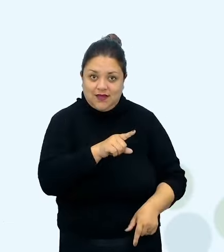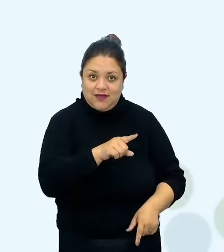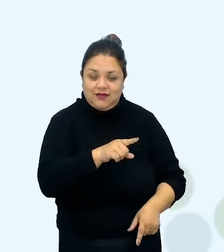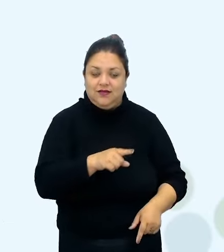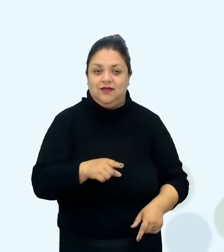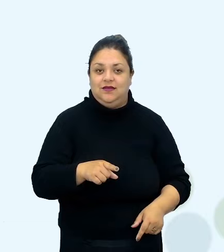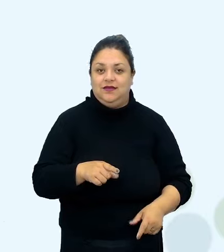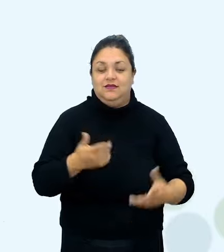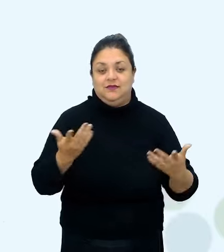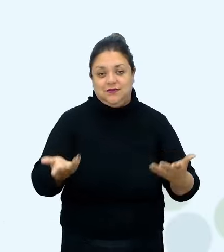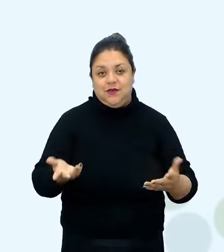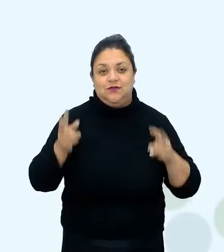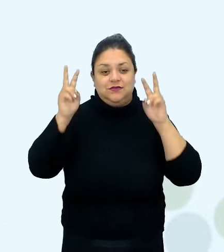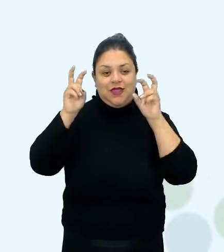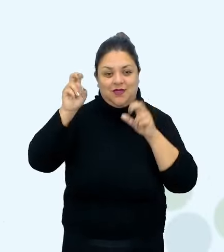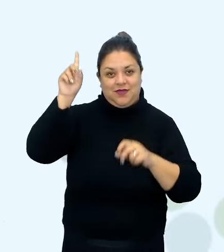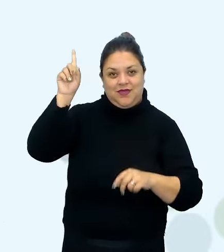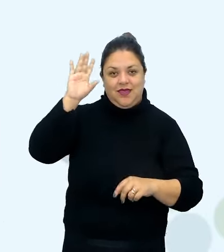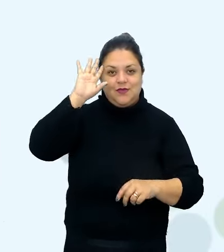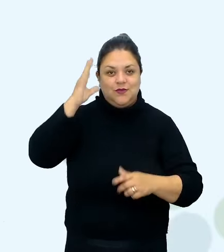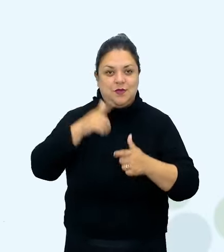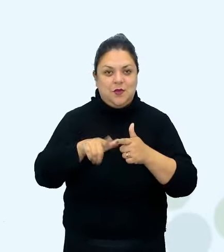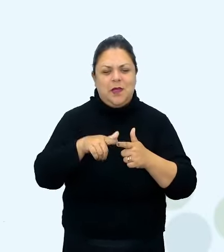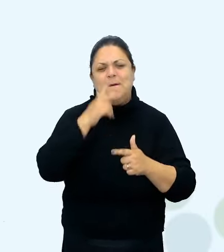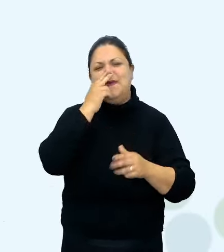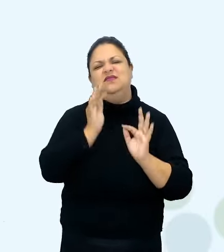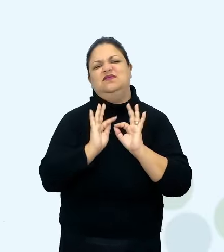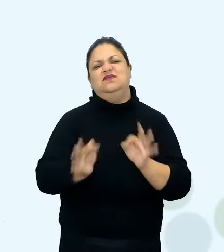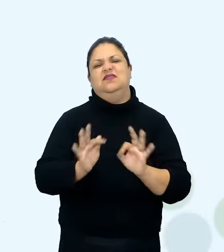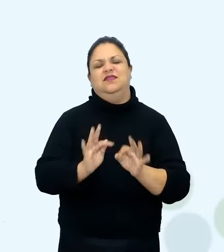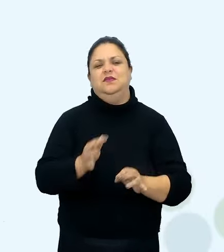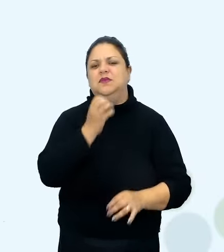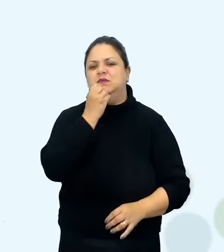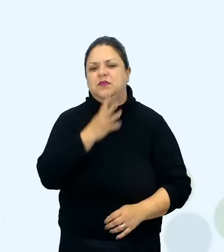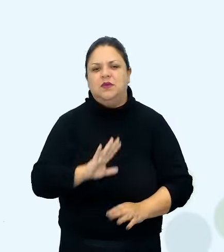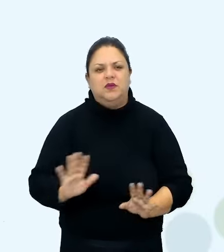resolução de problemas, parece uma coisa simples, né? Então,